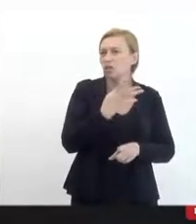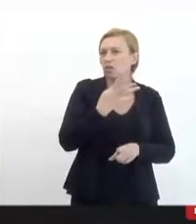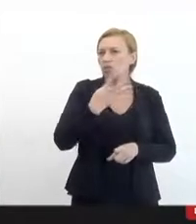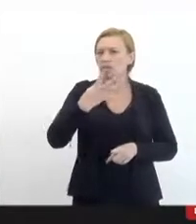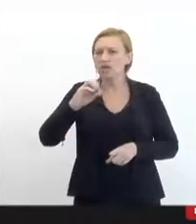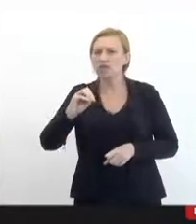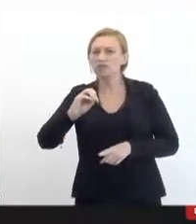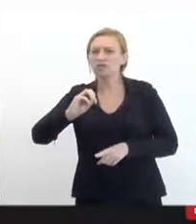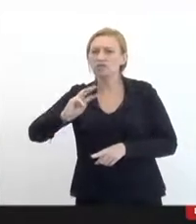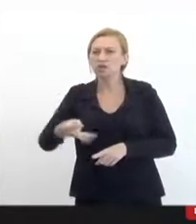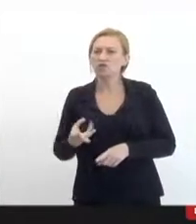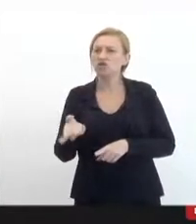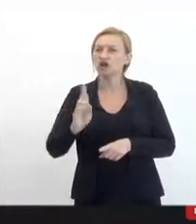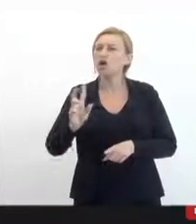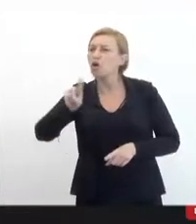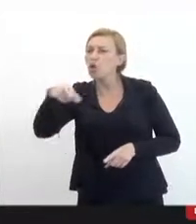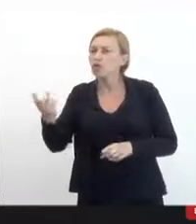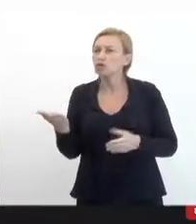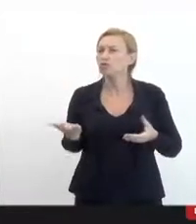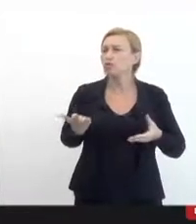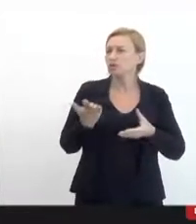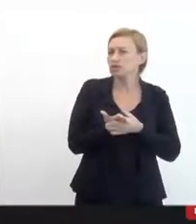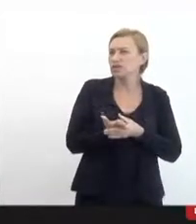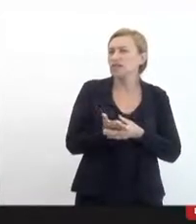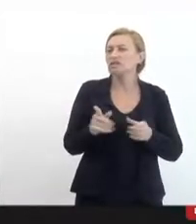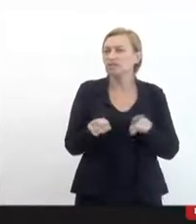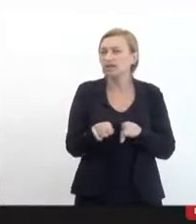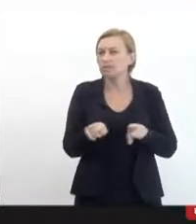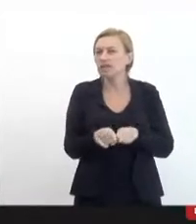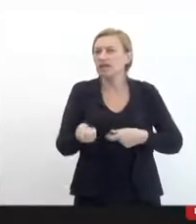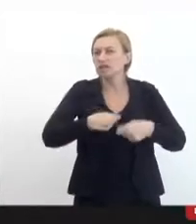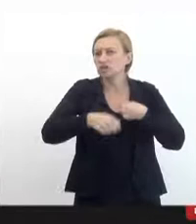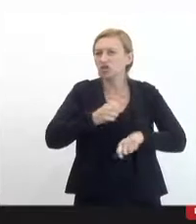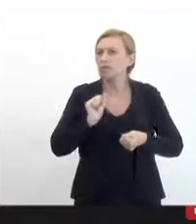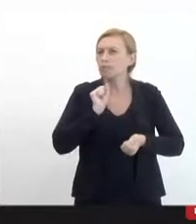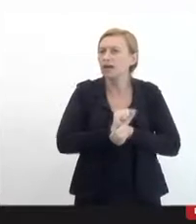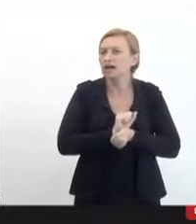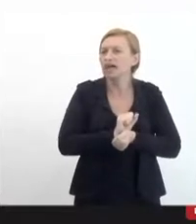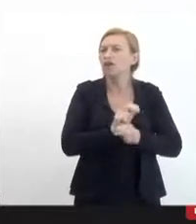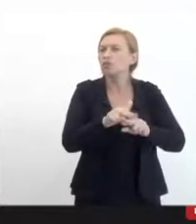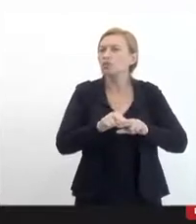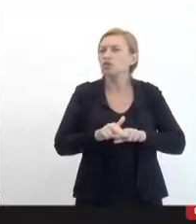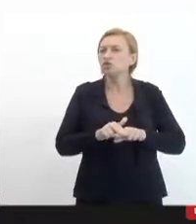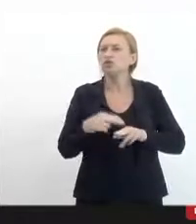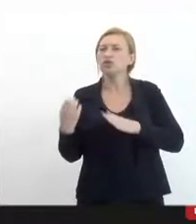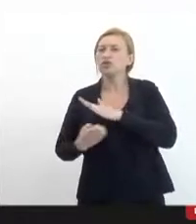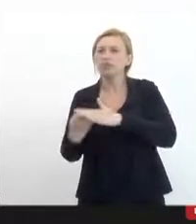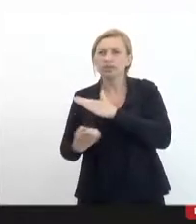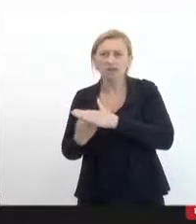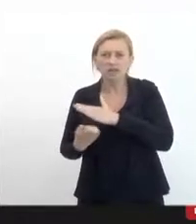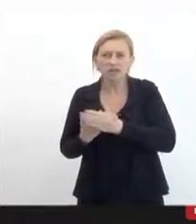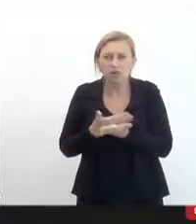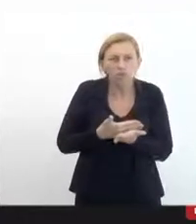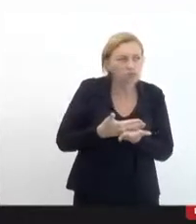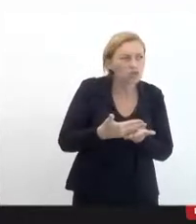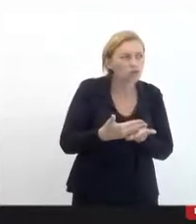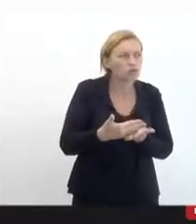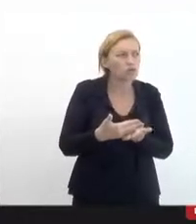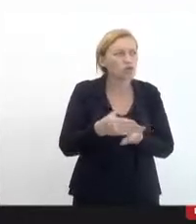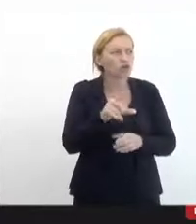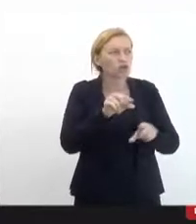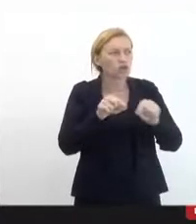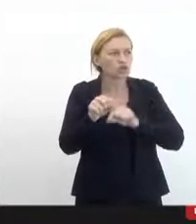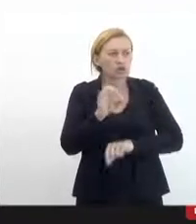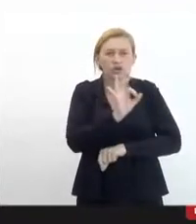R$400 milhões. Tem outros processos na esfera administrativa que estão paralisados justamente porque a empresa começou a ter decisões